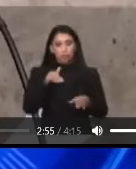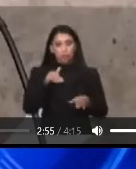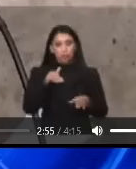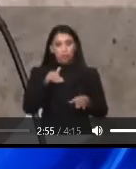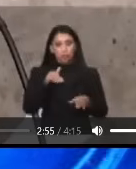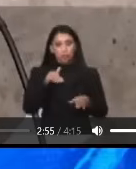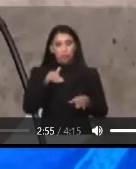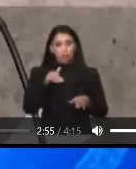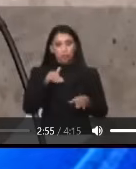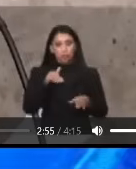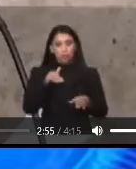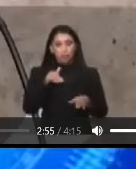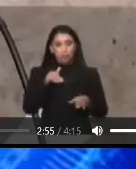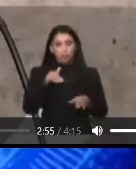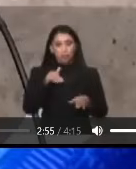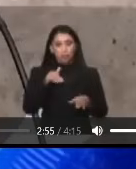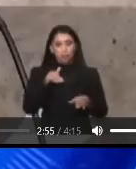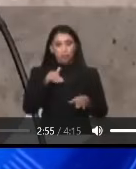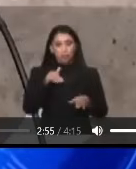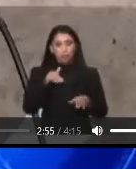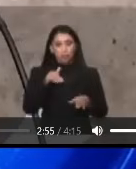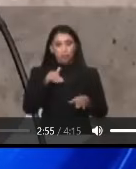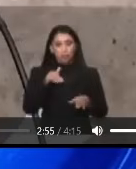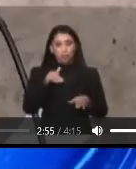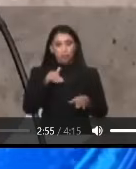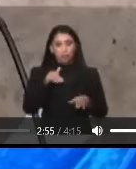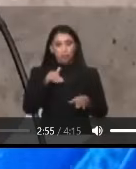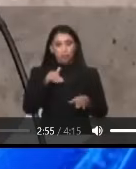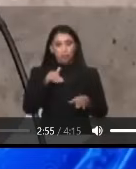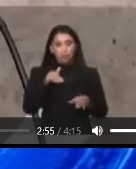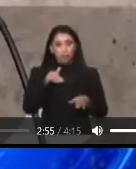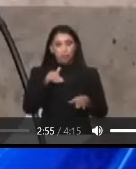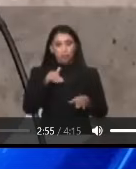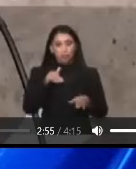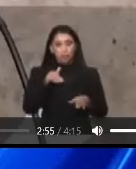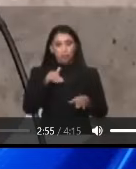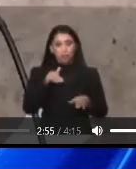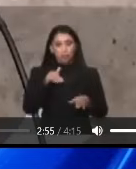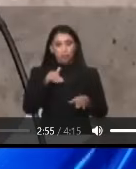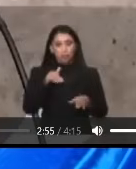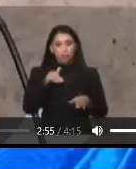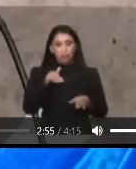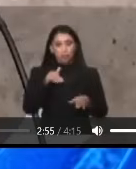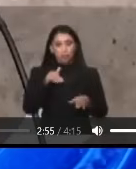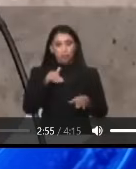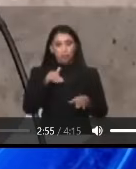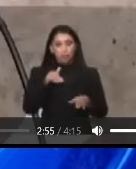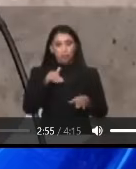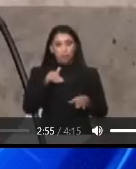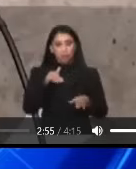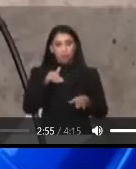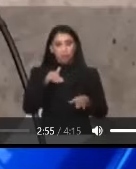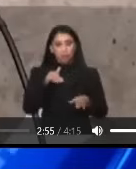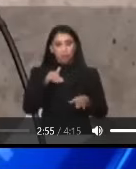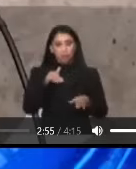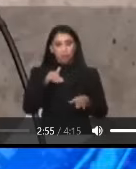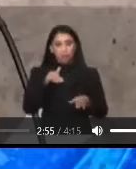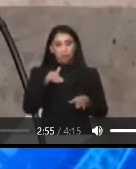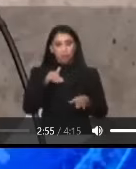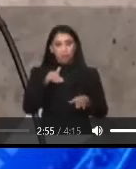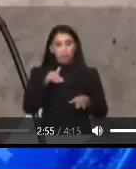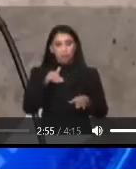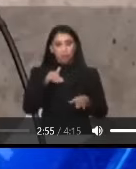2022, 2023, o pedido de destaque do Alexandre de Moraes. E